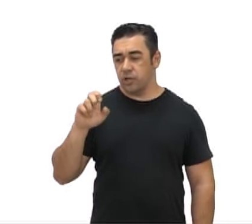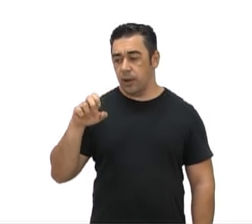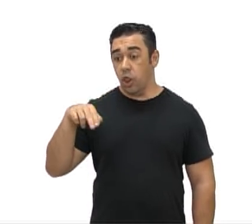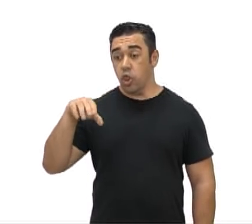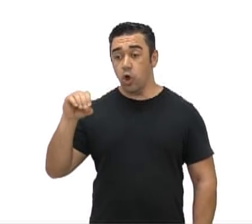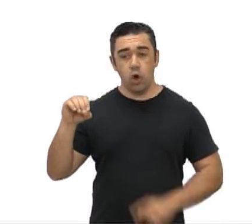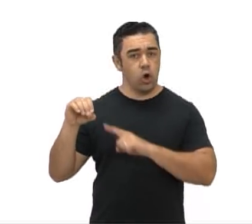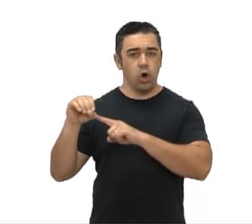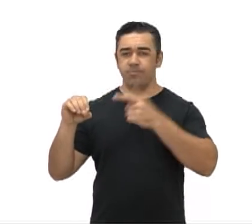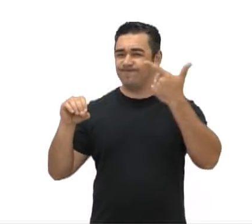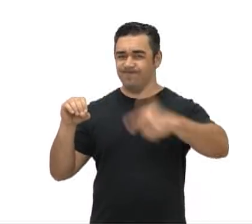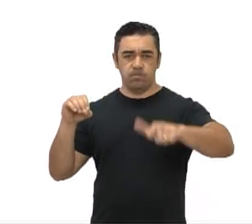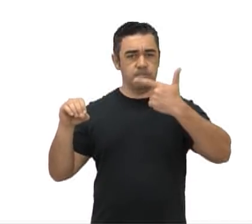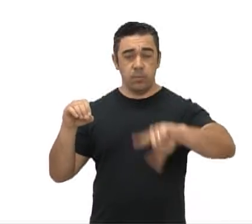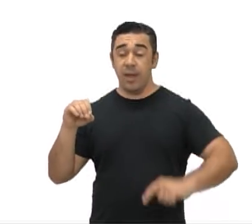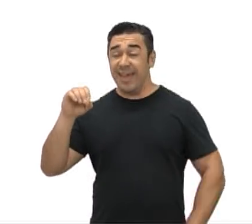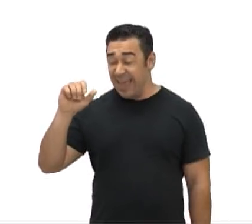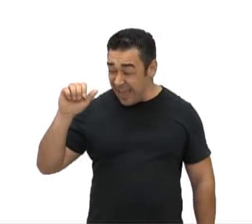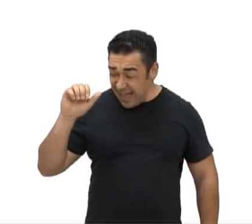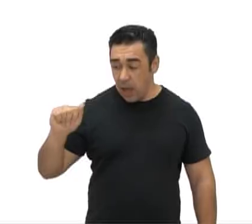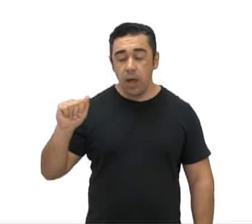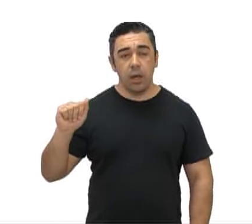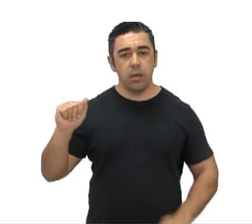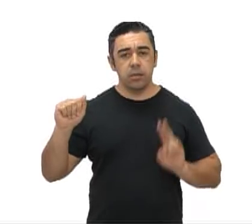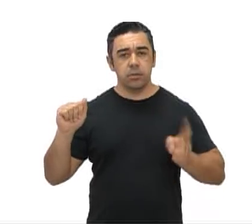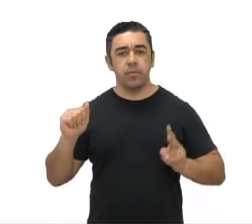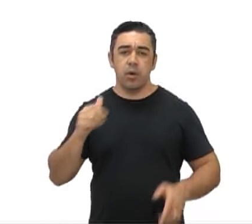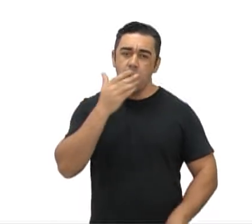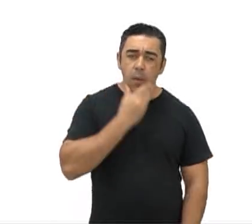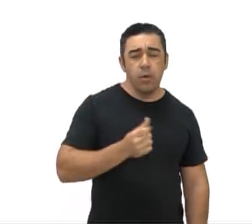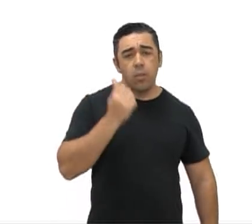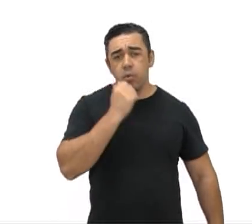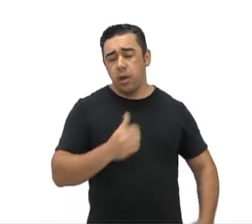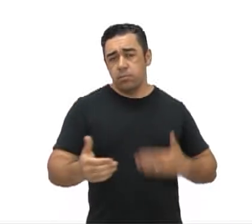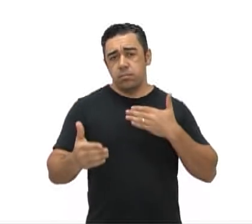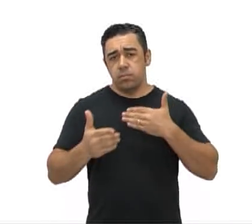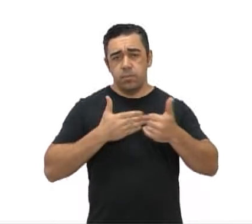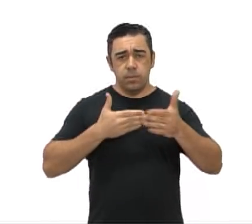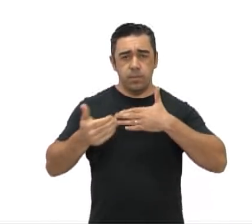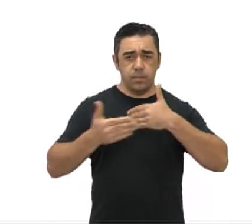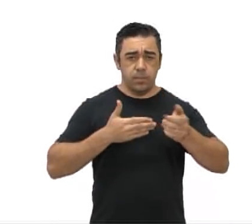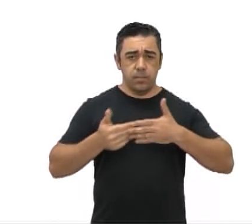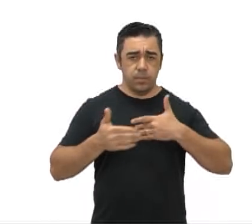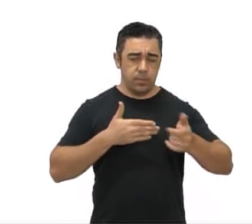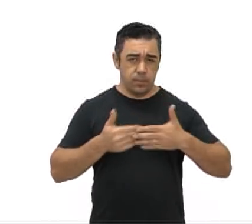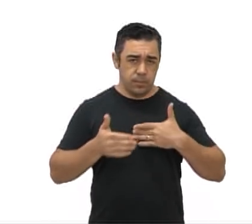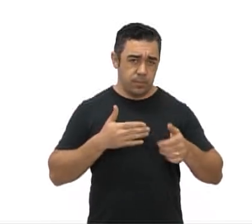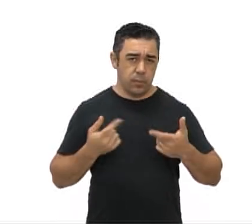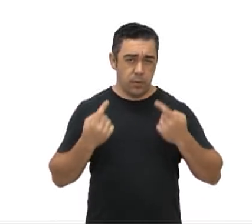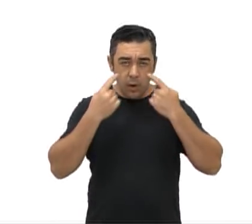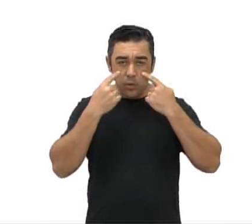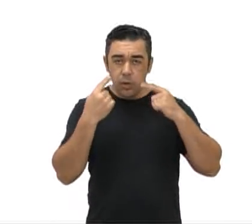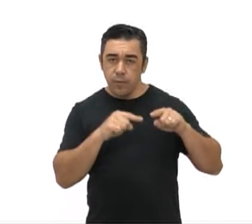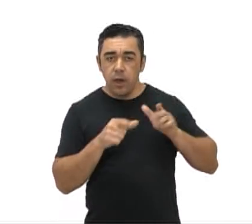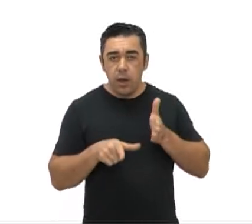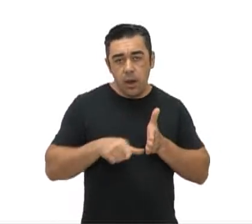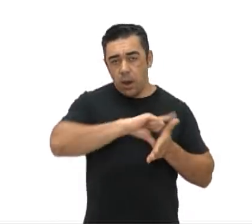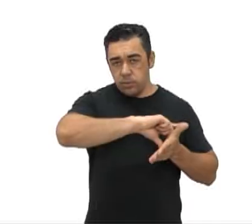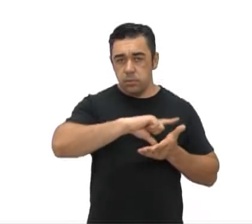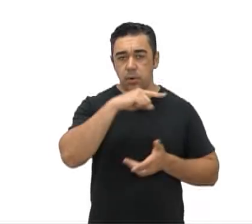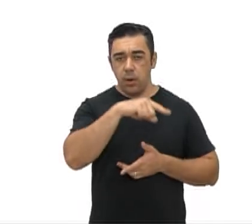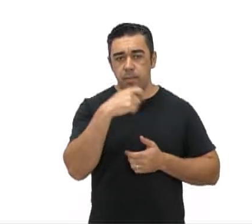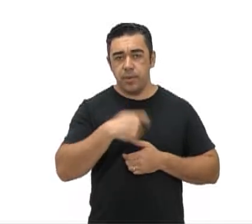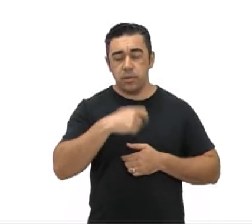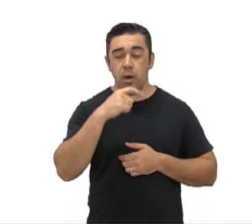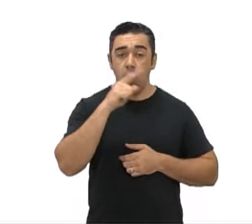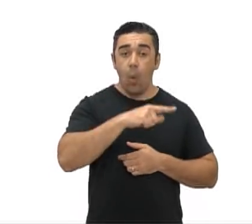adjetivo uniforme, né? Como que eu sei se trata de um homem ou de uma mulher? Eu tenho que trazer um determinante